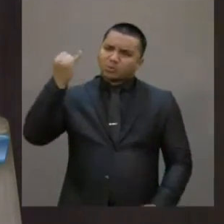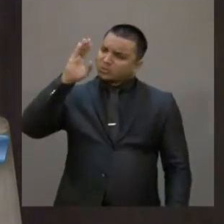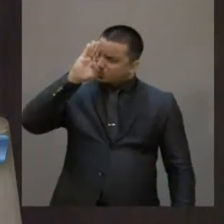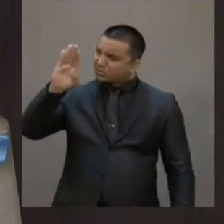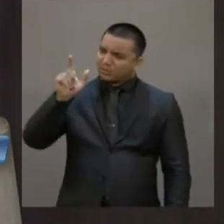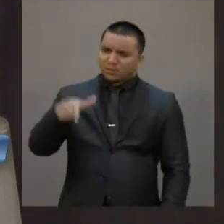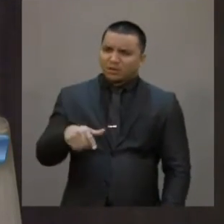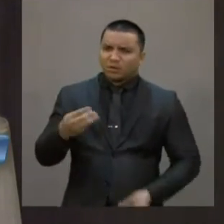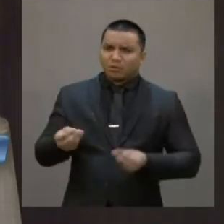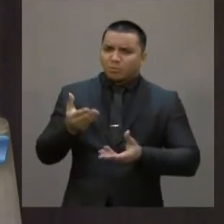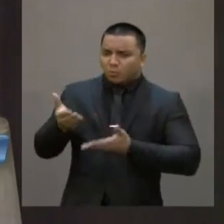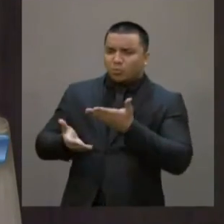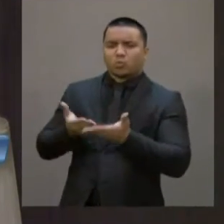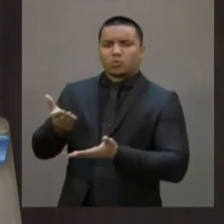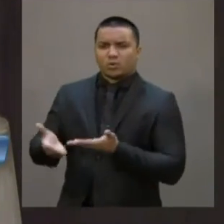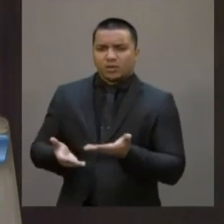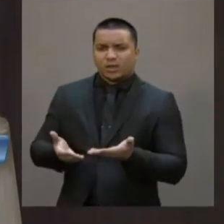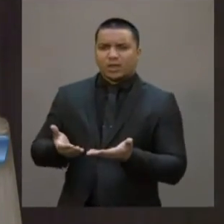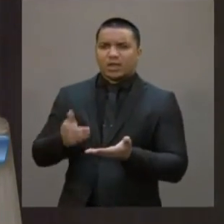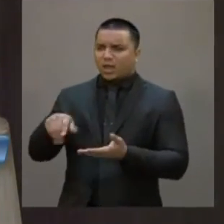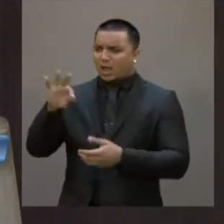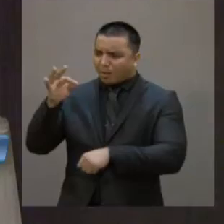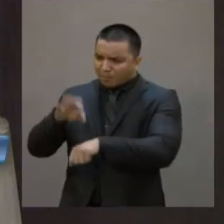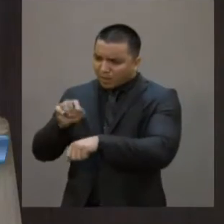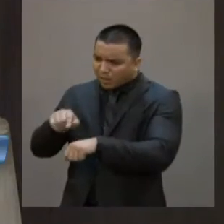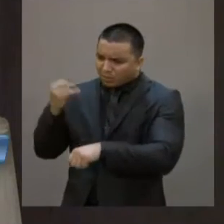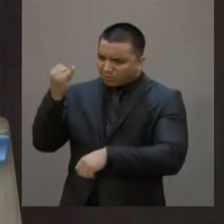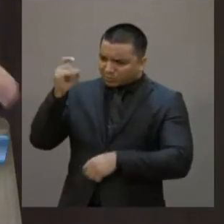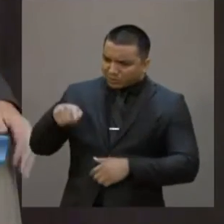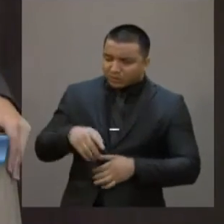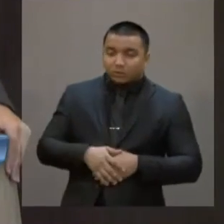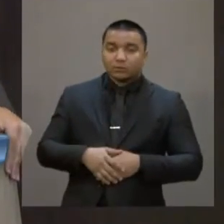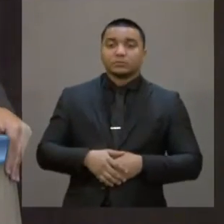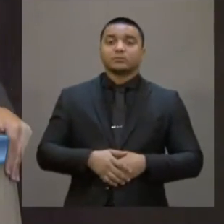assim preservar as abelhas? Repito,